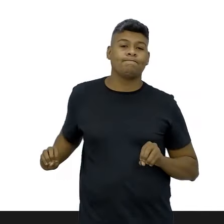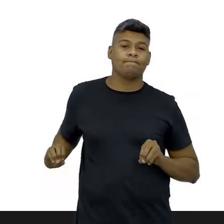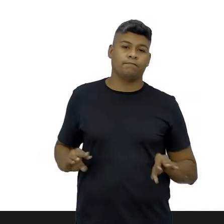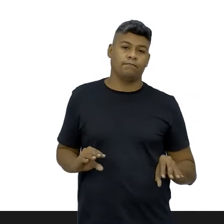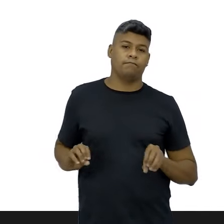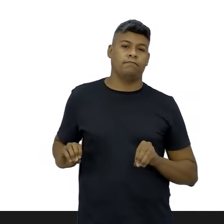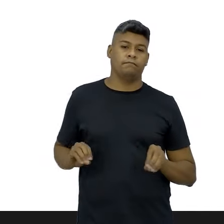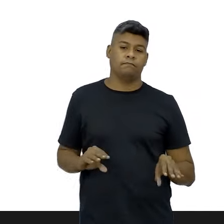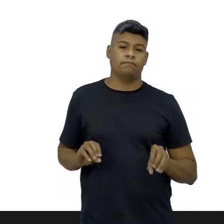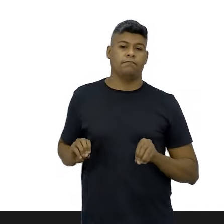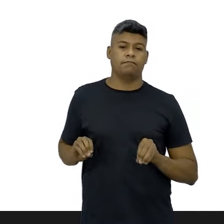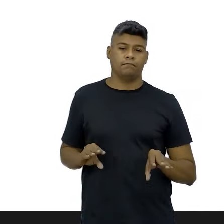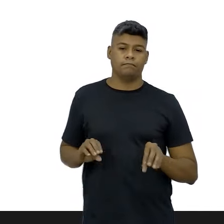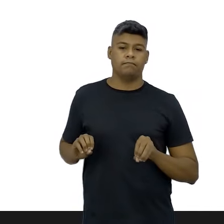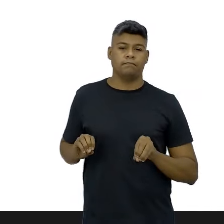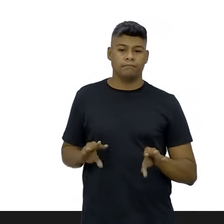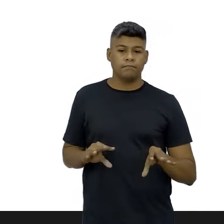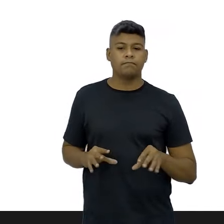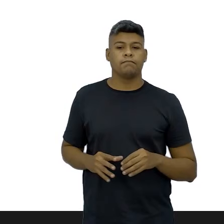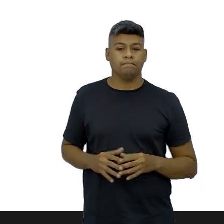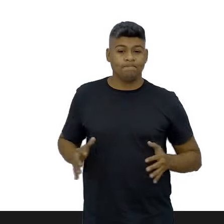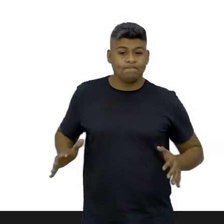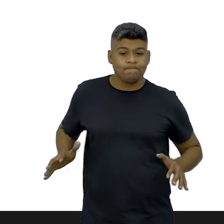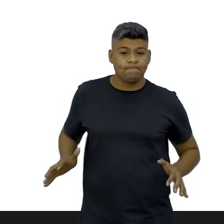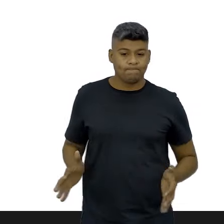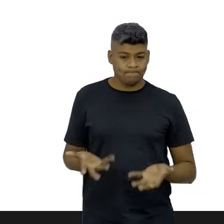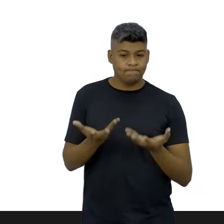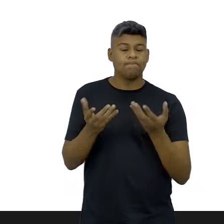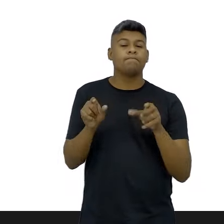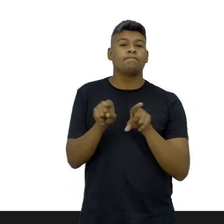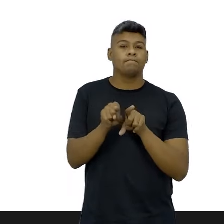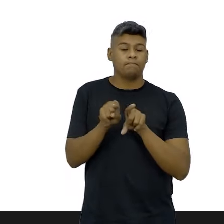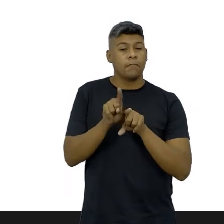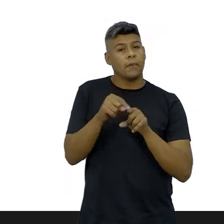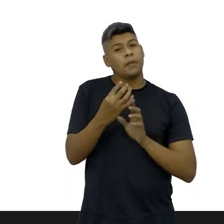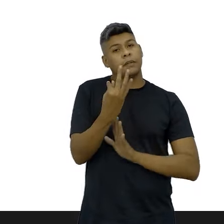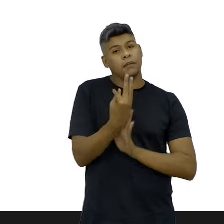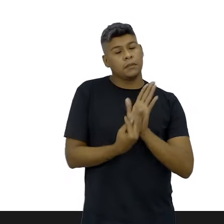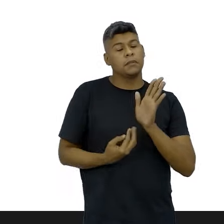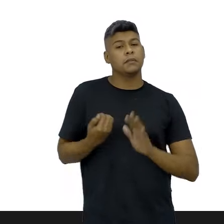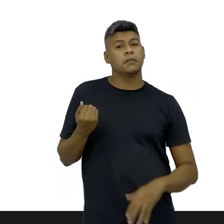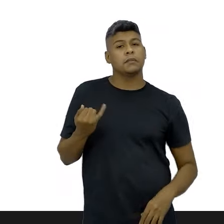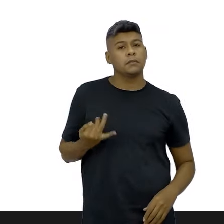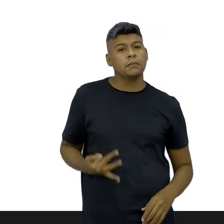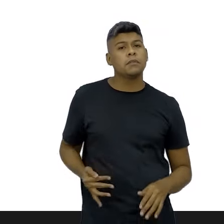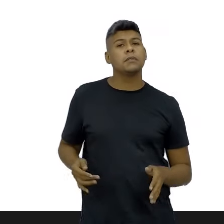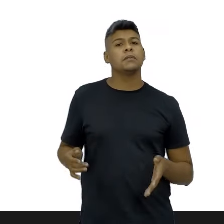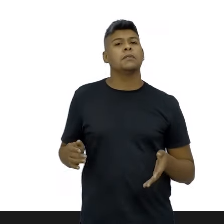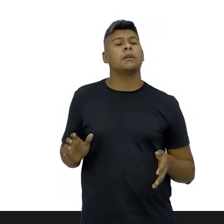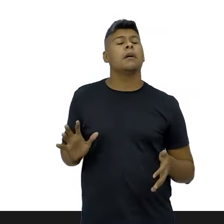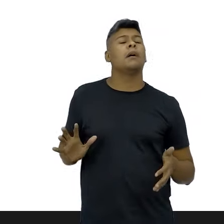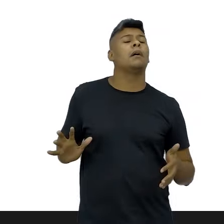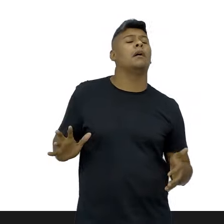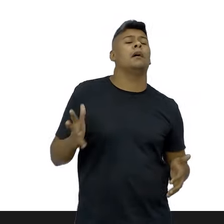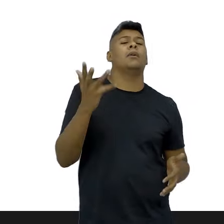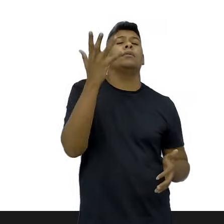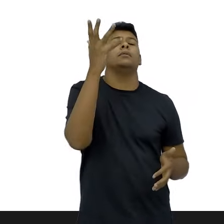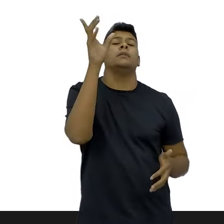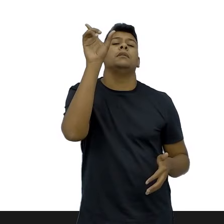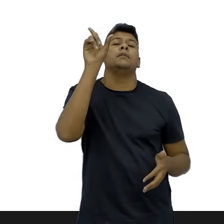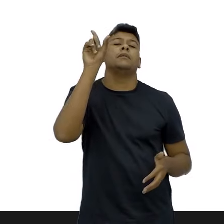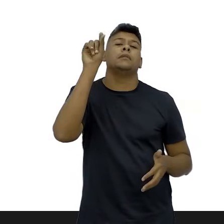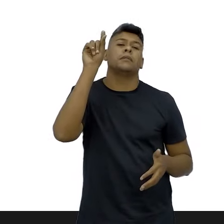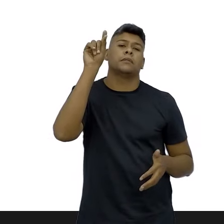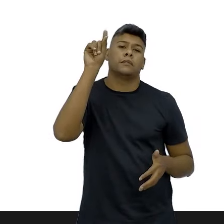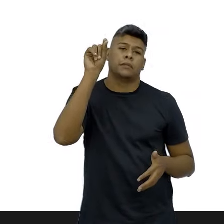instrucional, né, injuntiva, instrucional. E são textos que descrevem, prescrevem as ações que devem ser